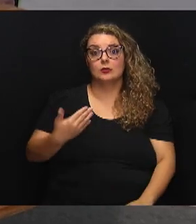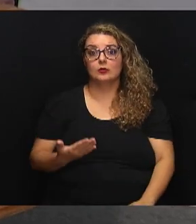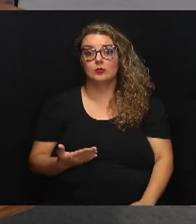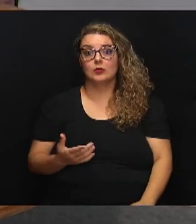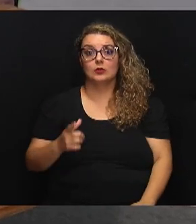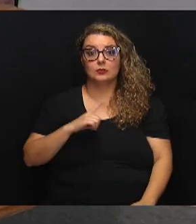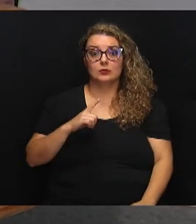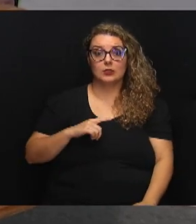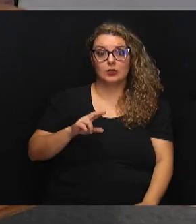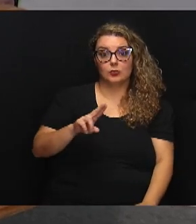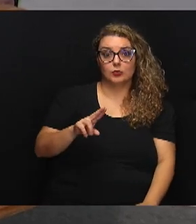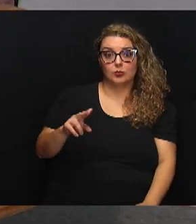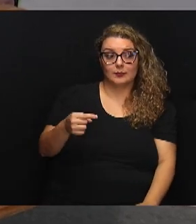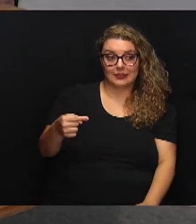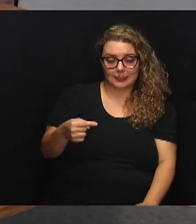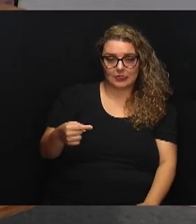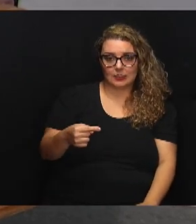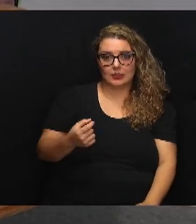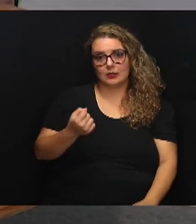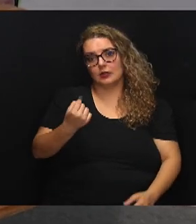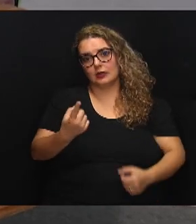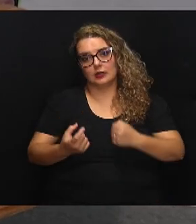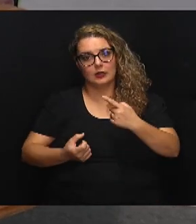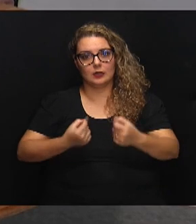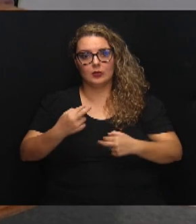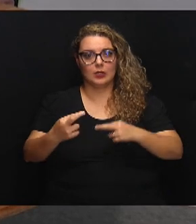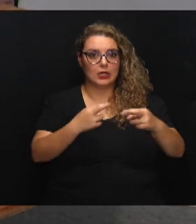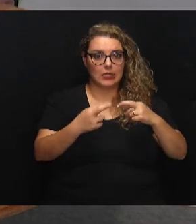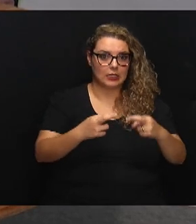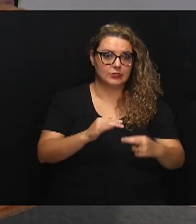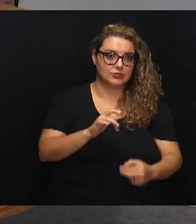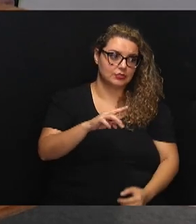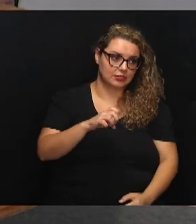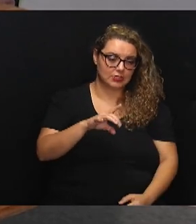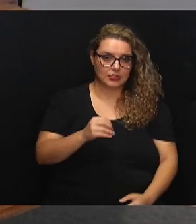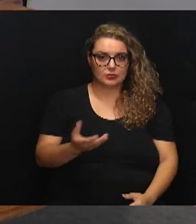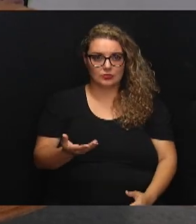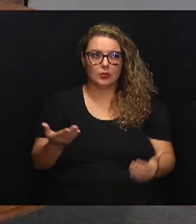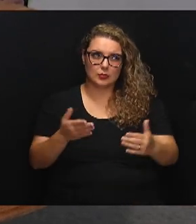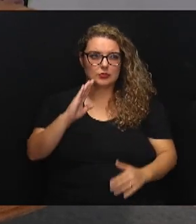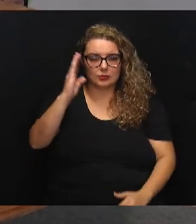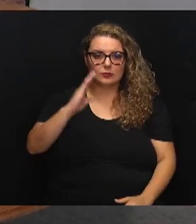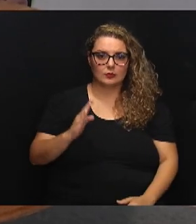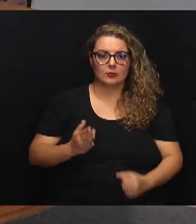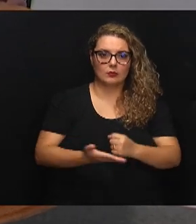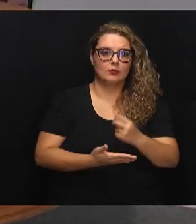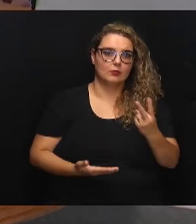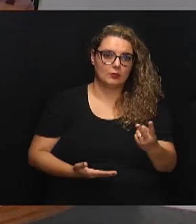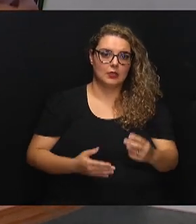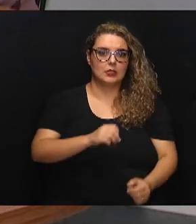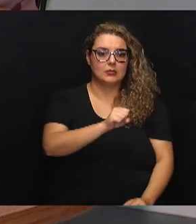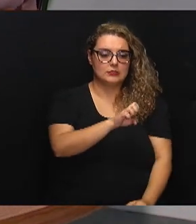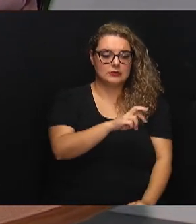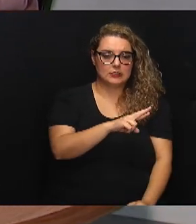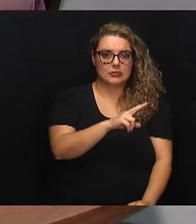negativado, algum na lista de crédito, alguma empresa de crédito, hoje no Brasil basicamente são duas, né? A Serasa, a SPC,